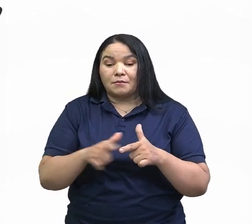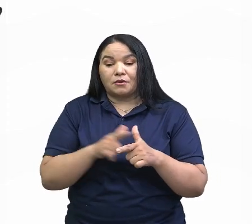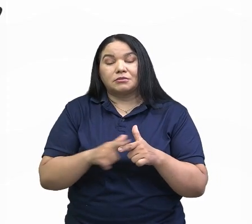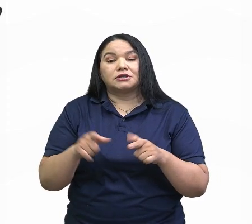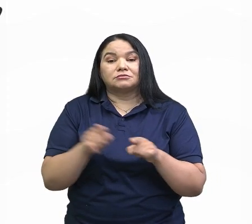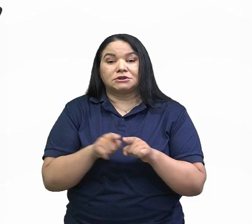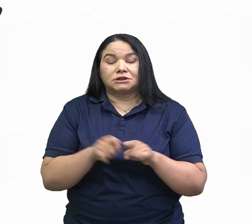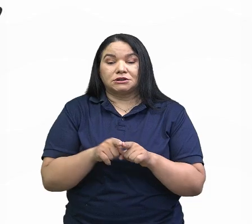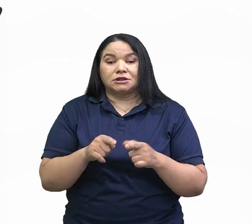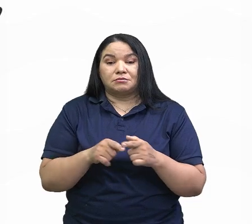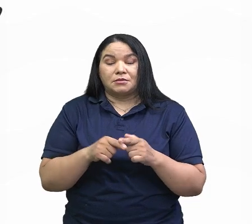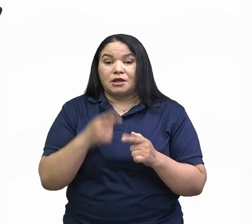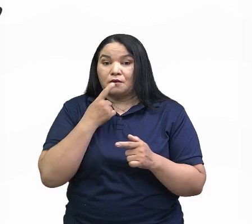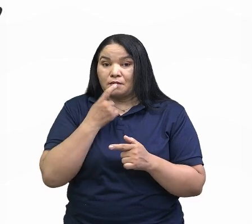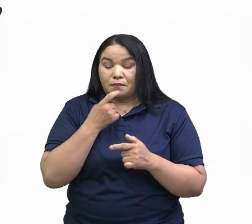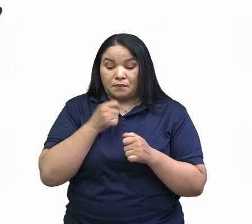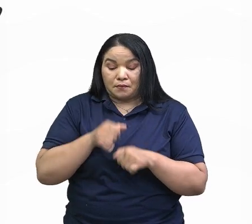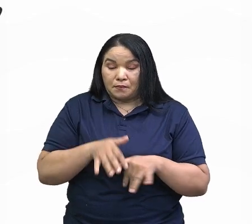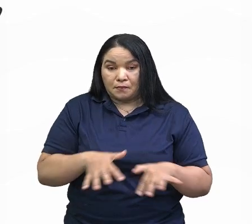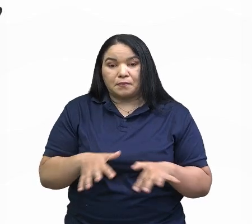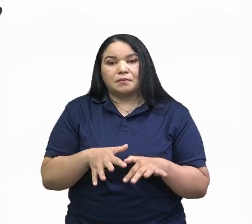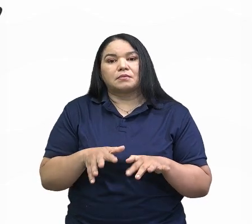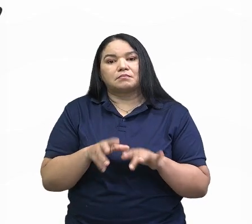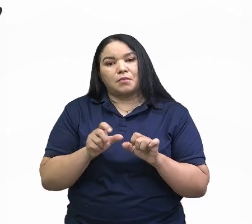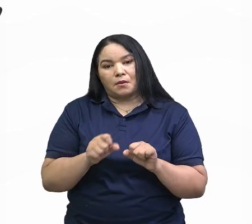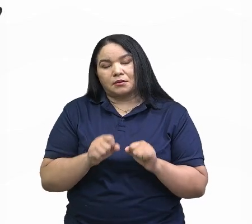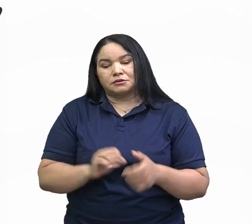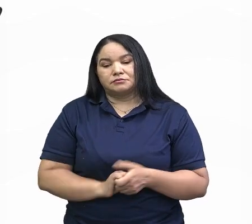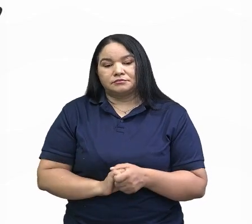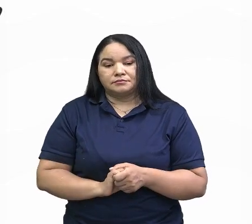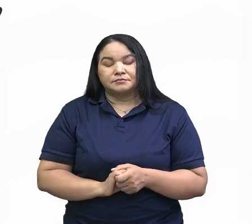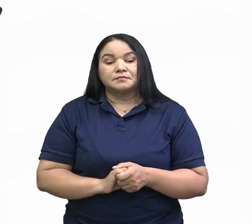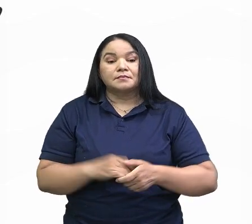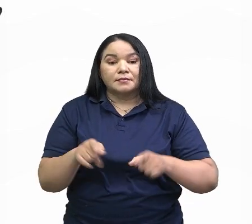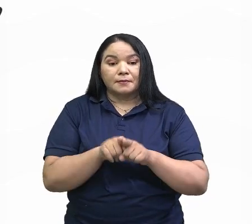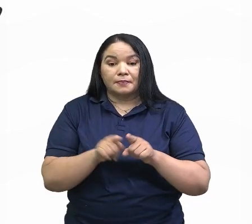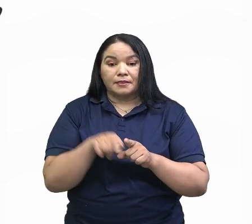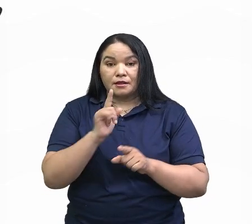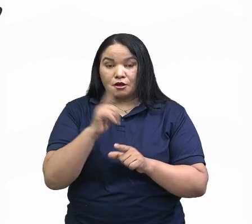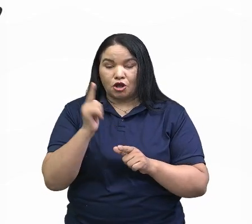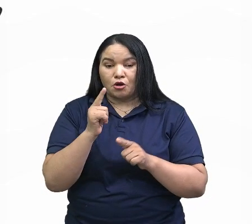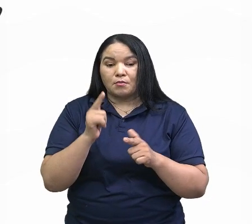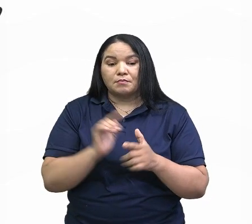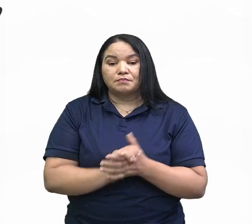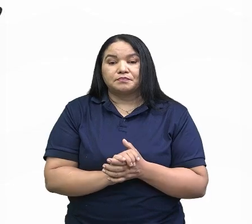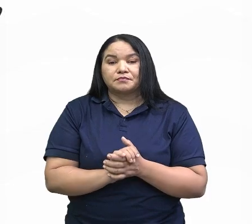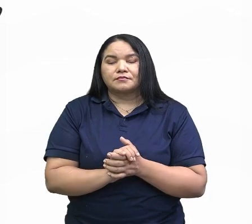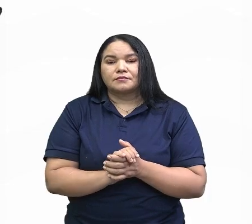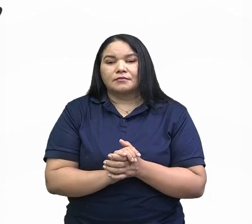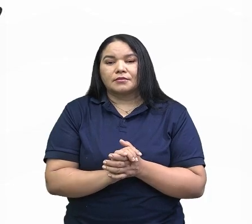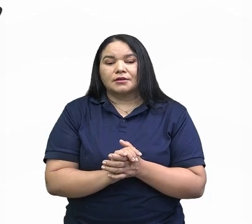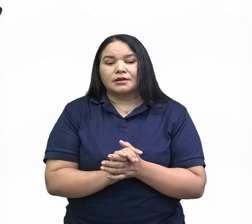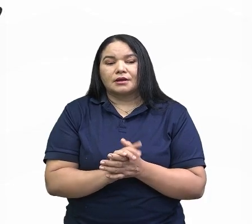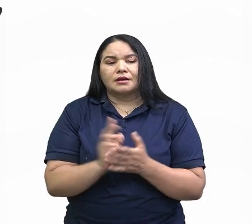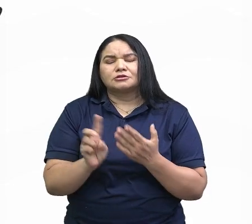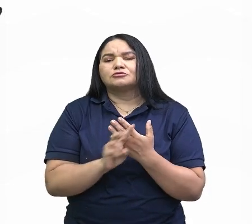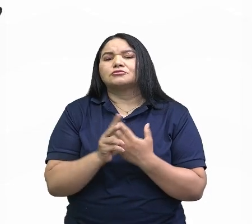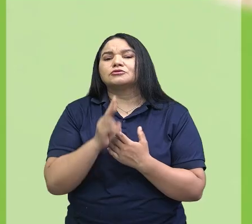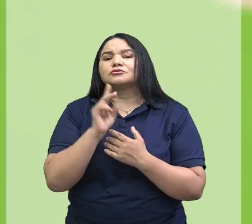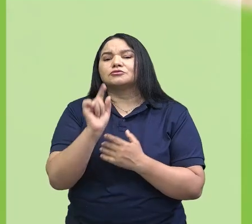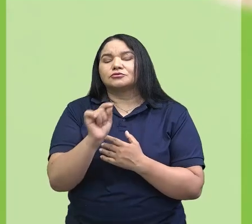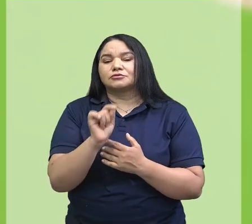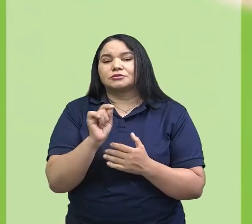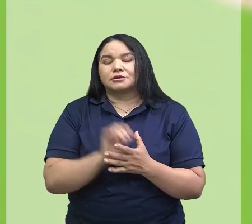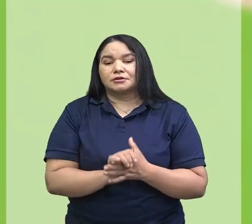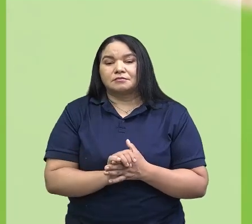Agora a gente vai conversar um pouco para a gente entender um pouco melhor, né, quais seriam ali algumas soluções para a gente evitar,